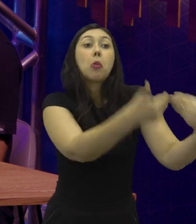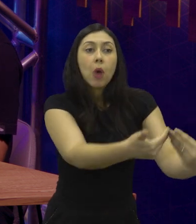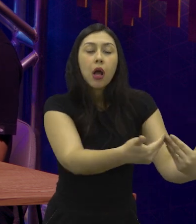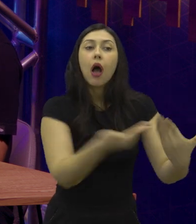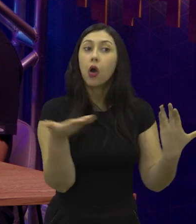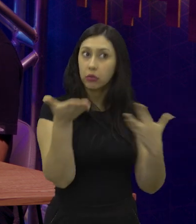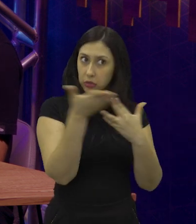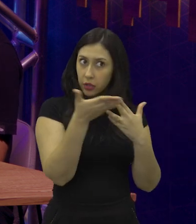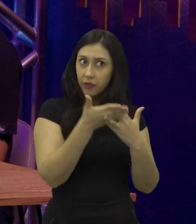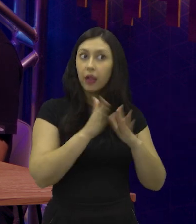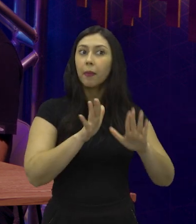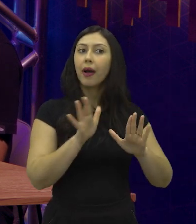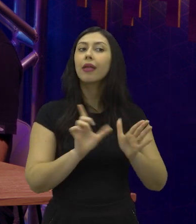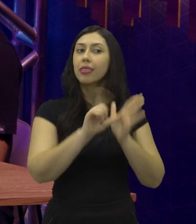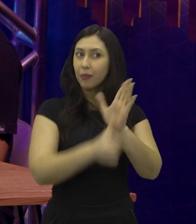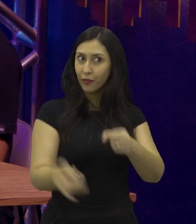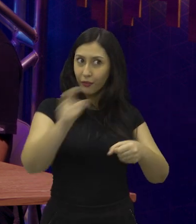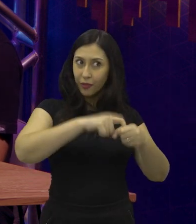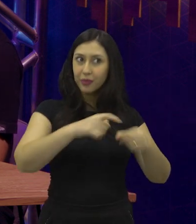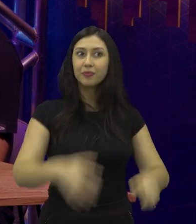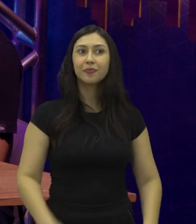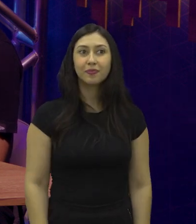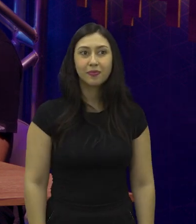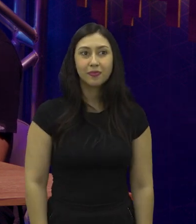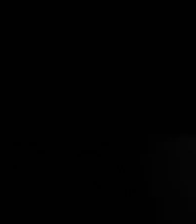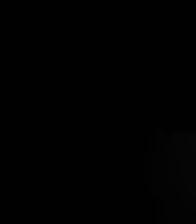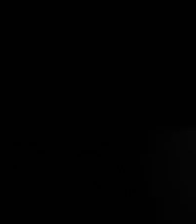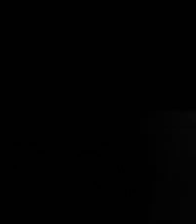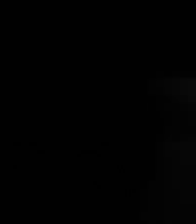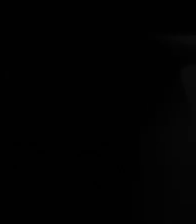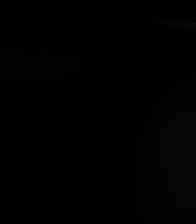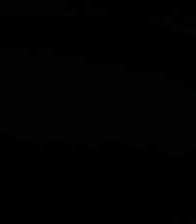fazer mais um intervalo, mas fica por aí que a gente volta daqui a pouco.